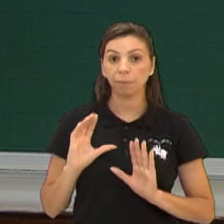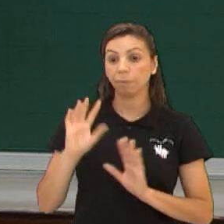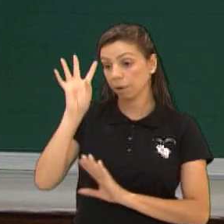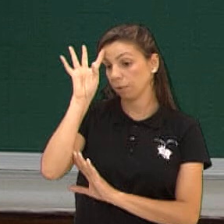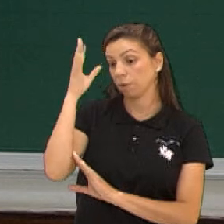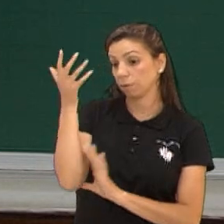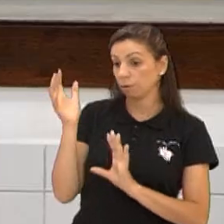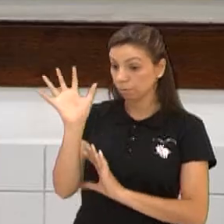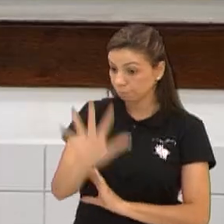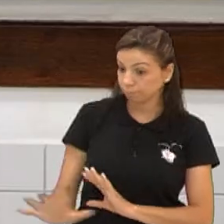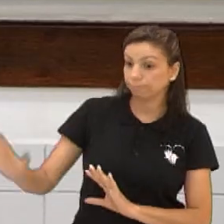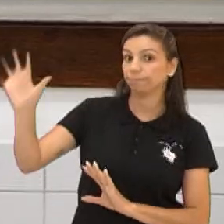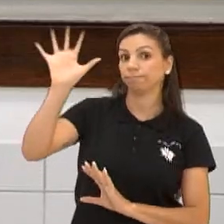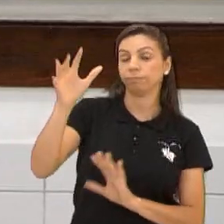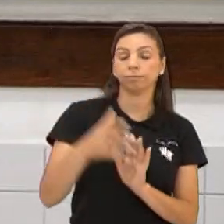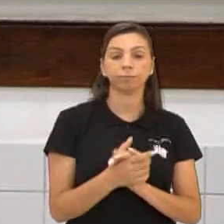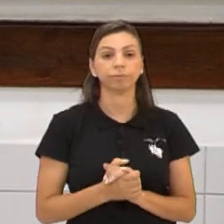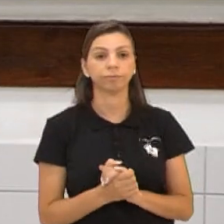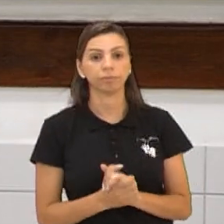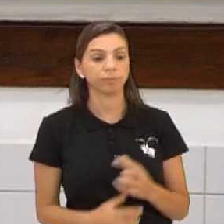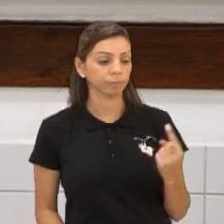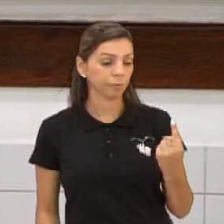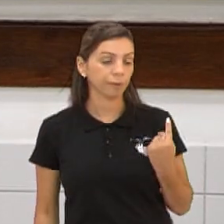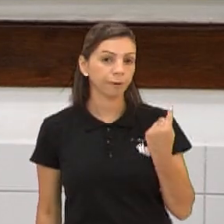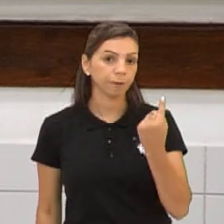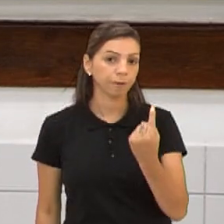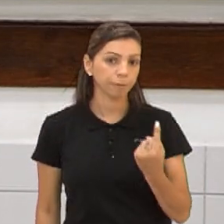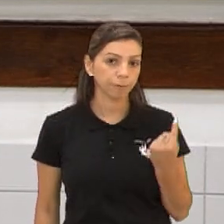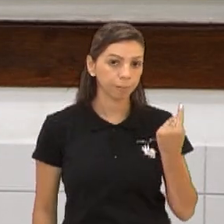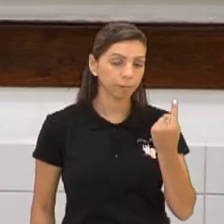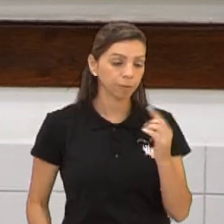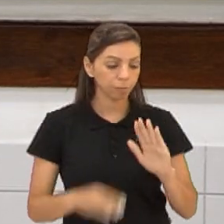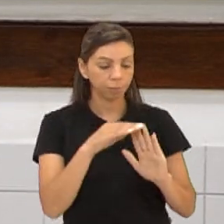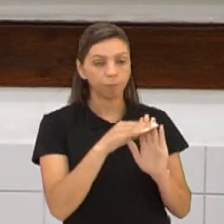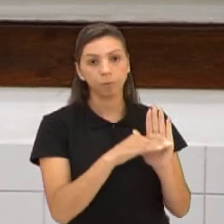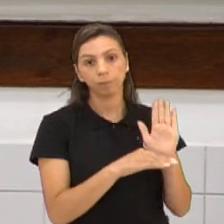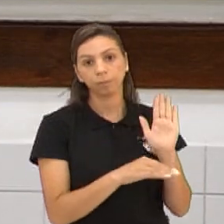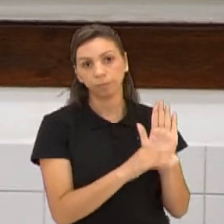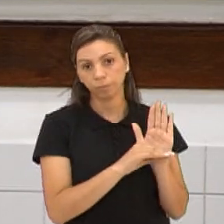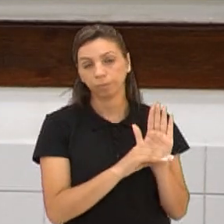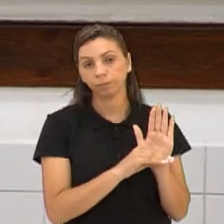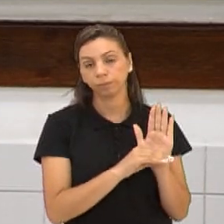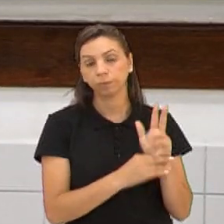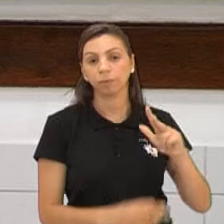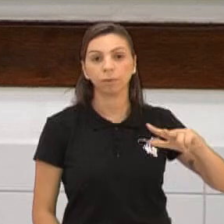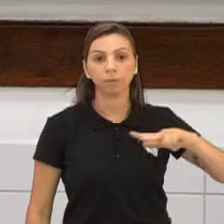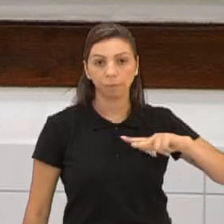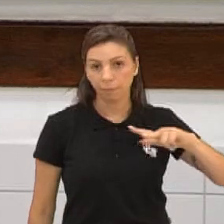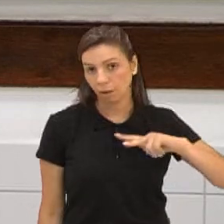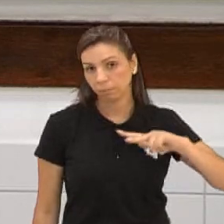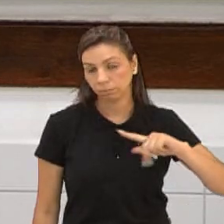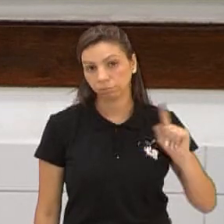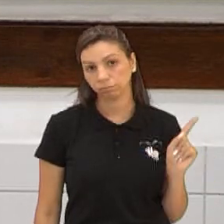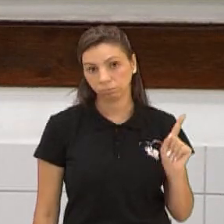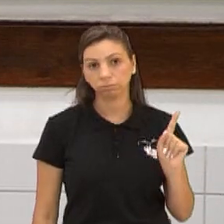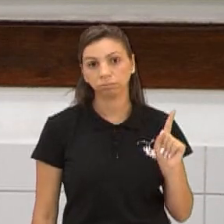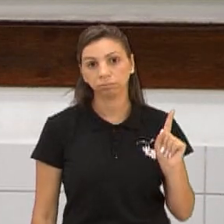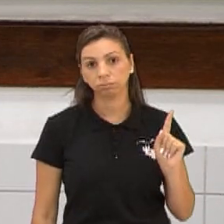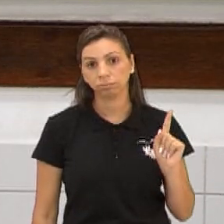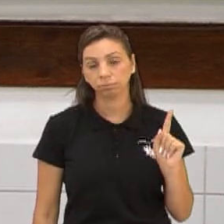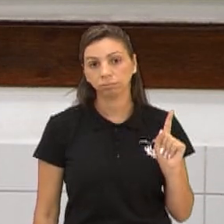geral né quando eu passo de elementos é considerado na sua particularidade